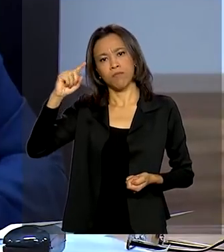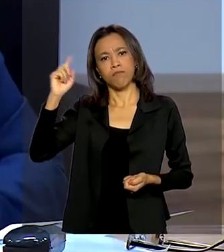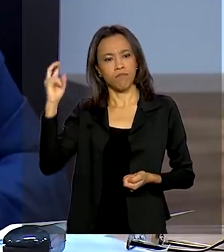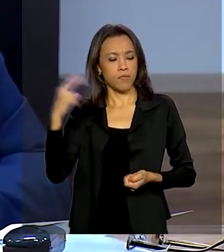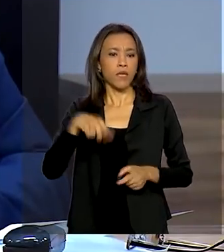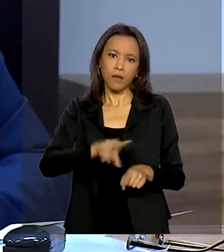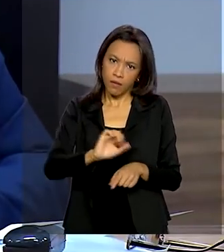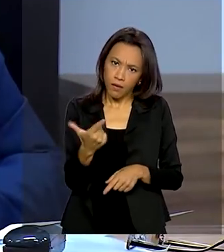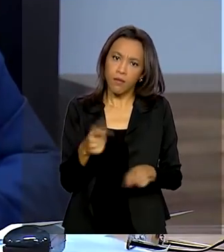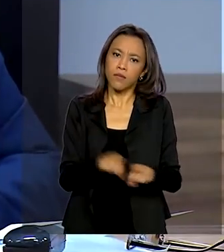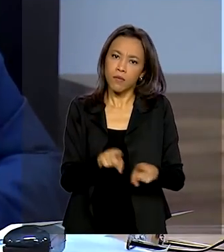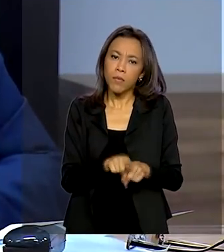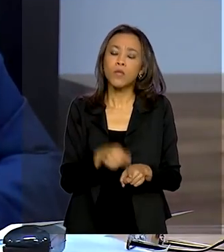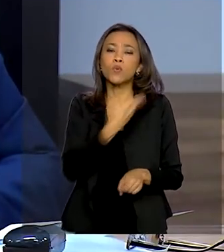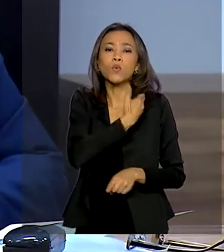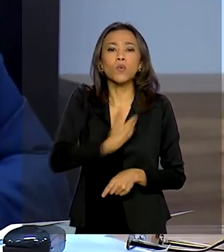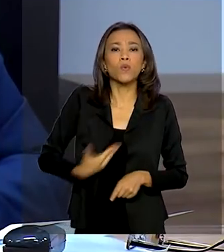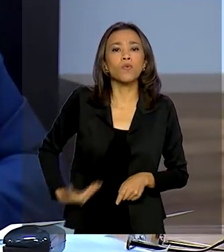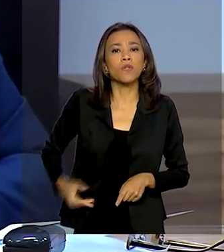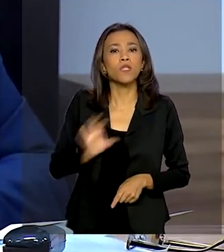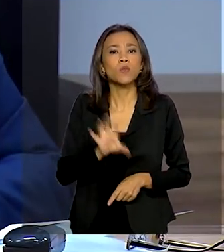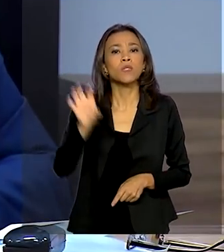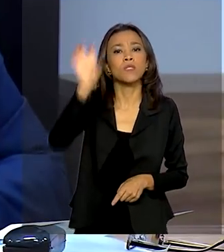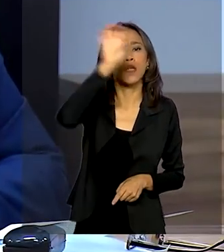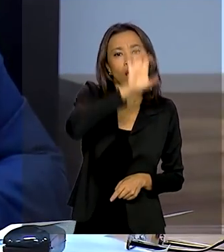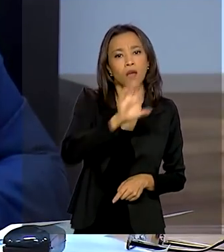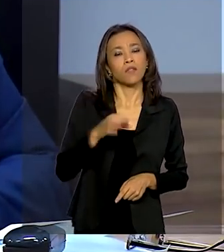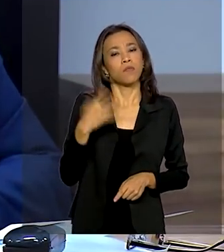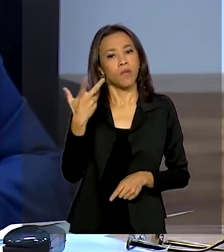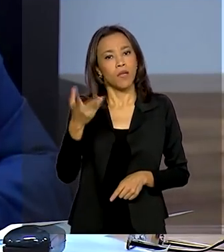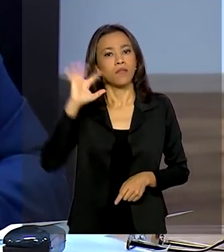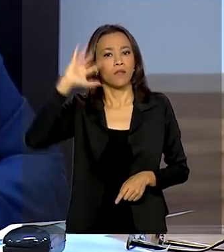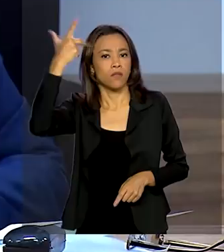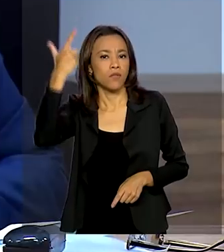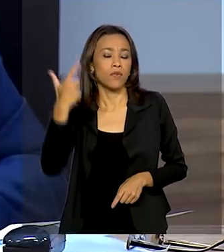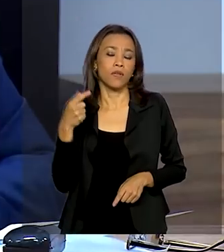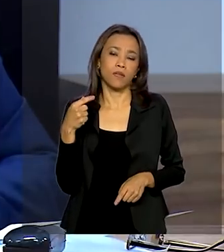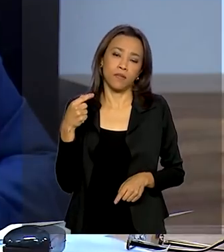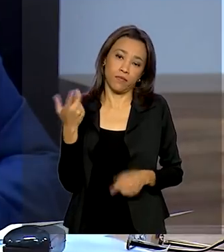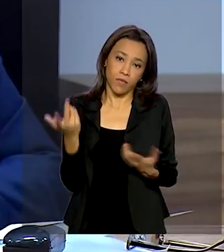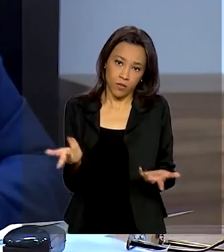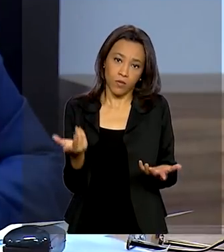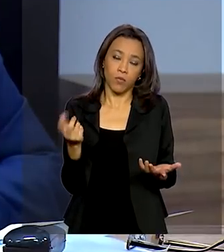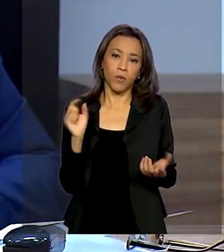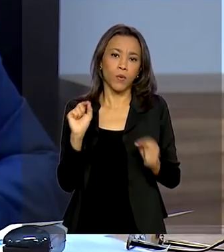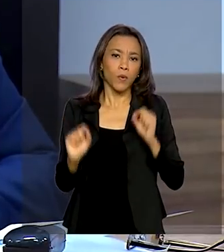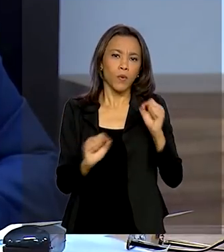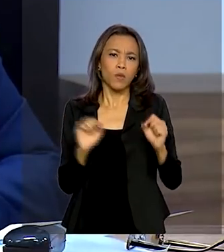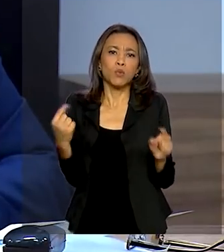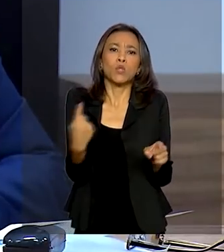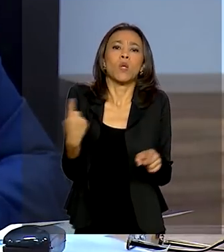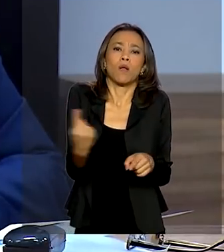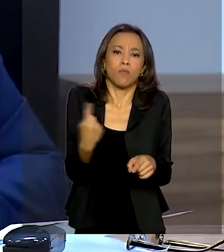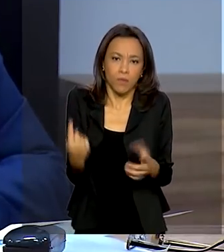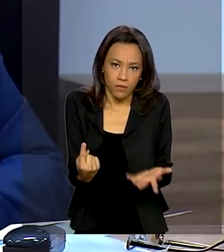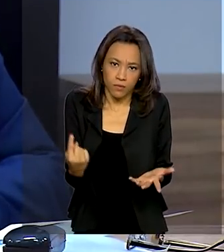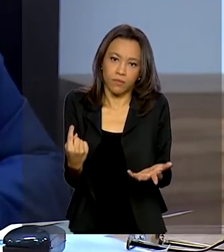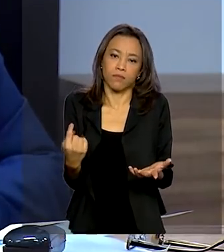estaduais já tomaram suas medidas também em relação à questão do distanciamento, do isolamento.